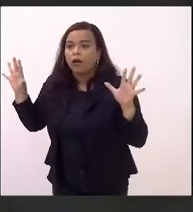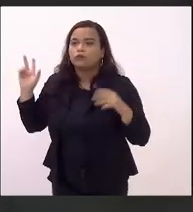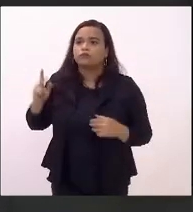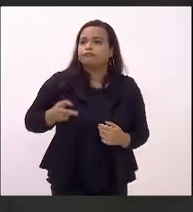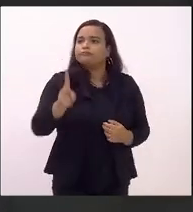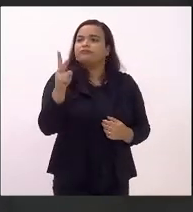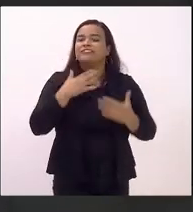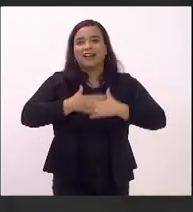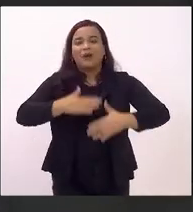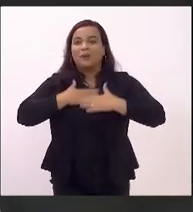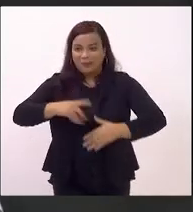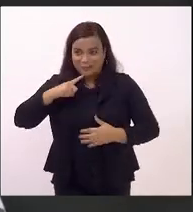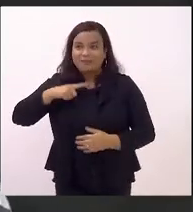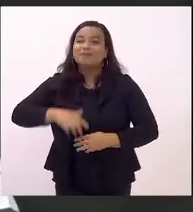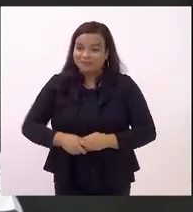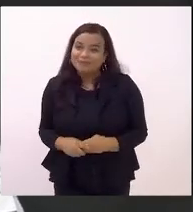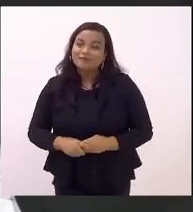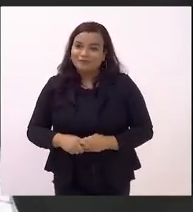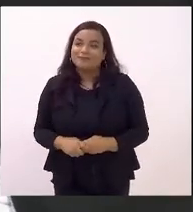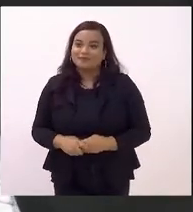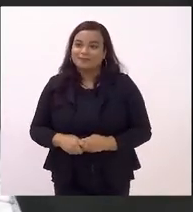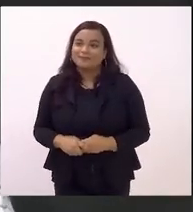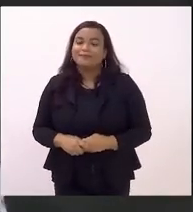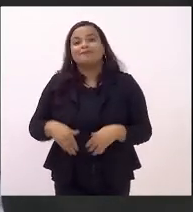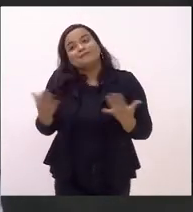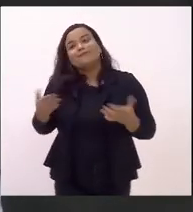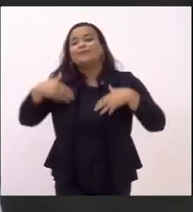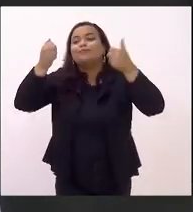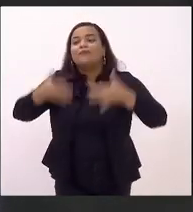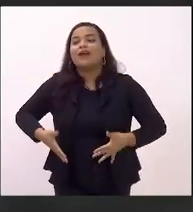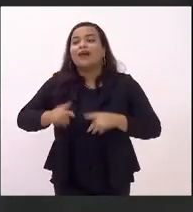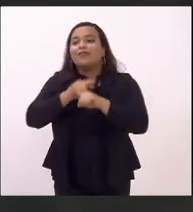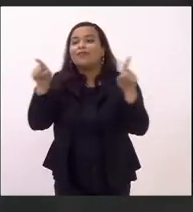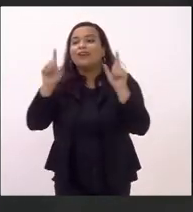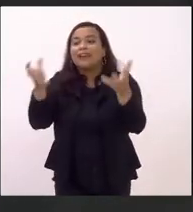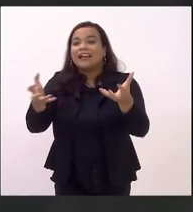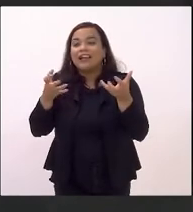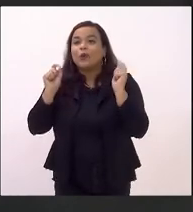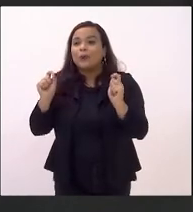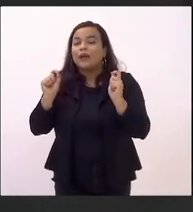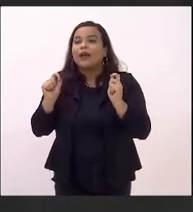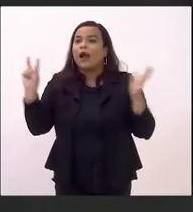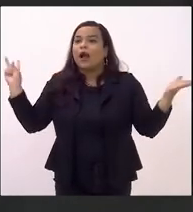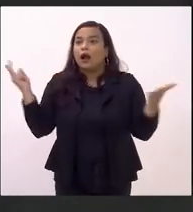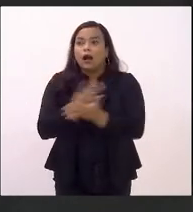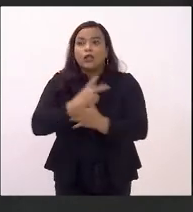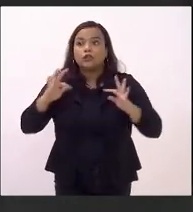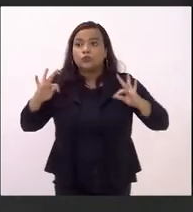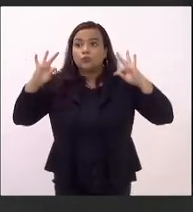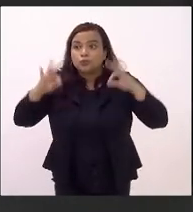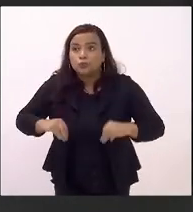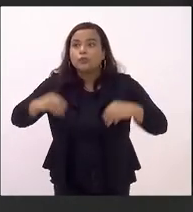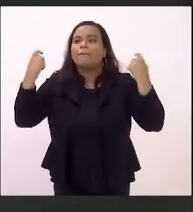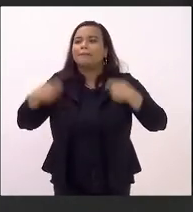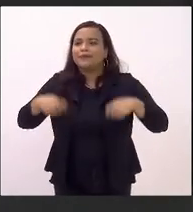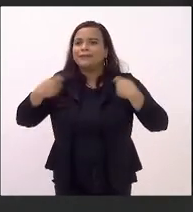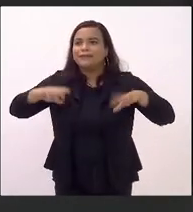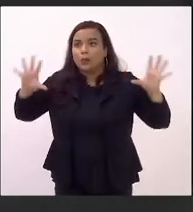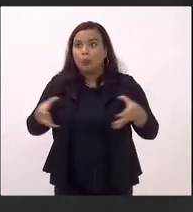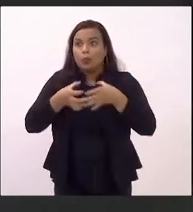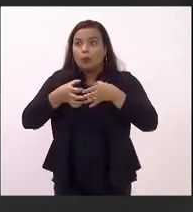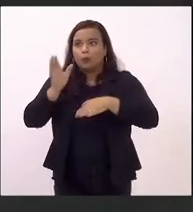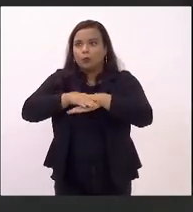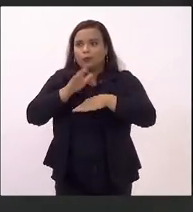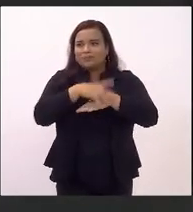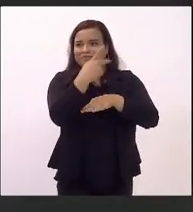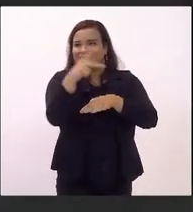muito tranquila. Mas eu quero dizer para vocês que tudo que acontecer tem que ser coletivo e está na mão de vocês.